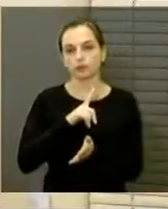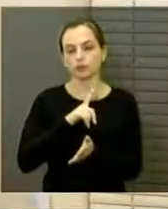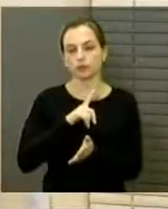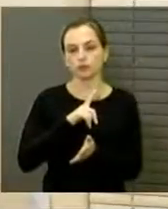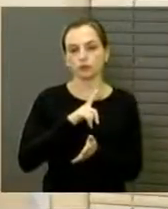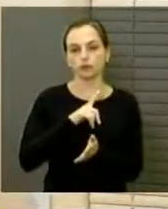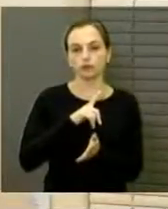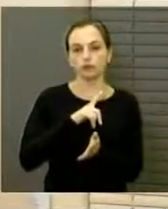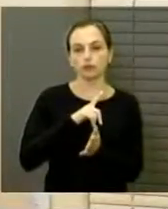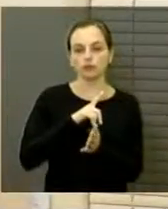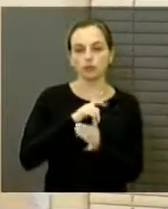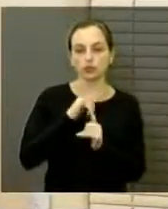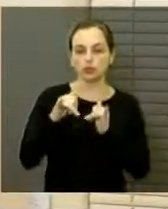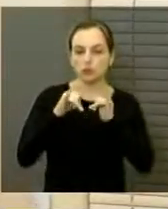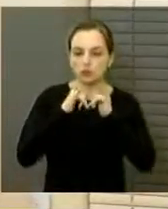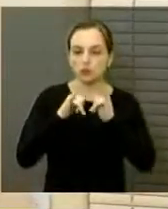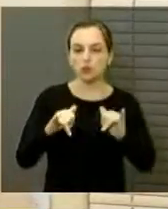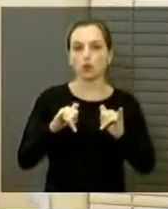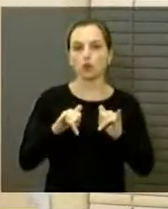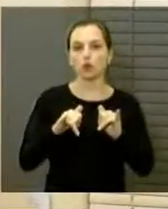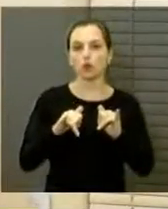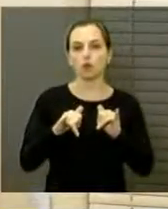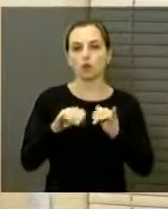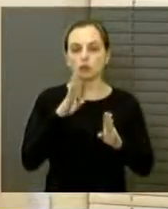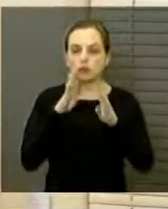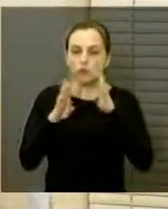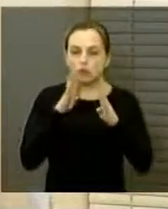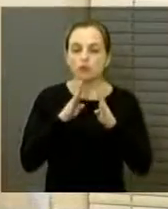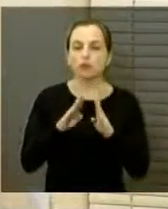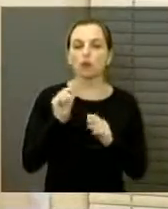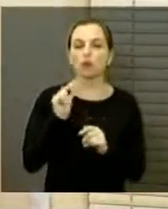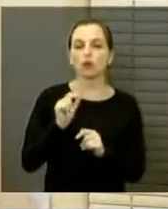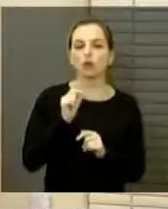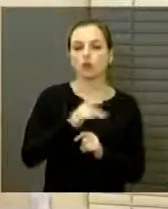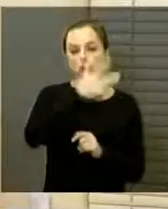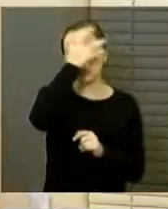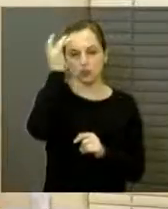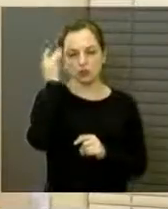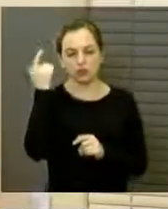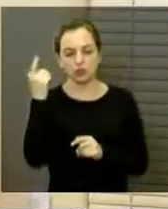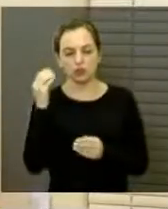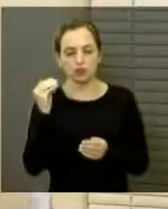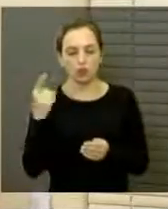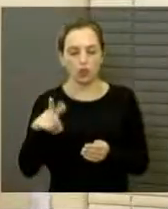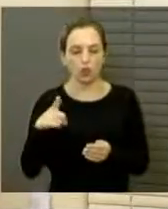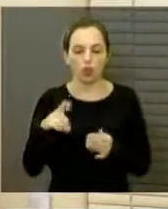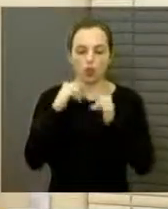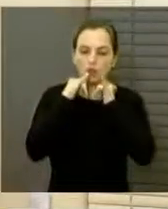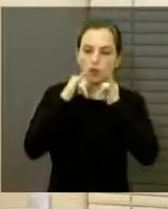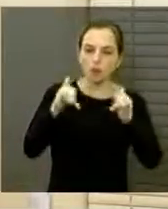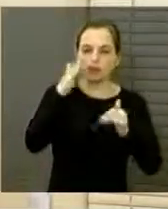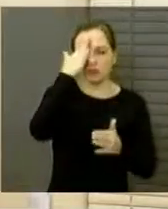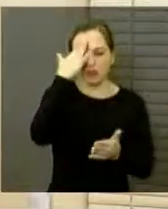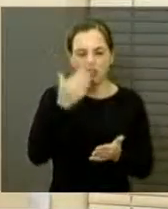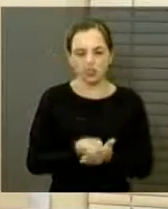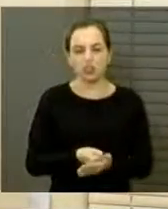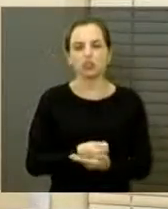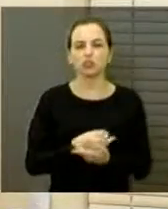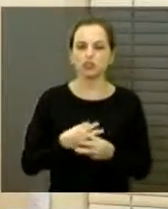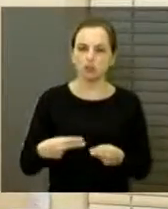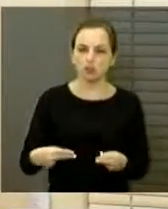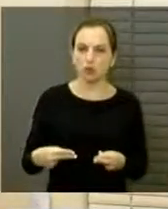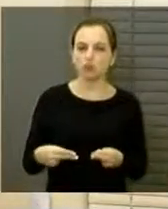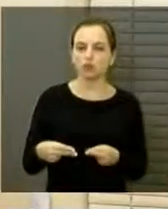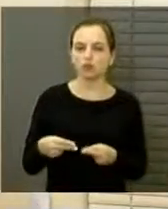em todos os canais, especialmente nas redes sociais, muita gente desinformada e que muitas vezes acaba acreditando em